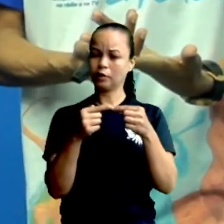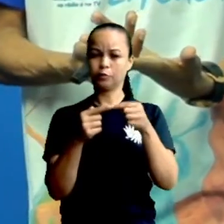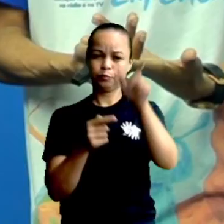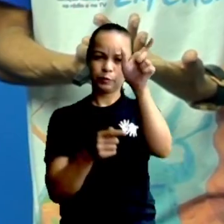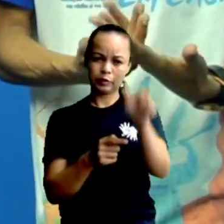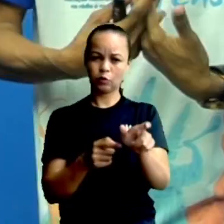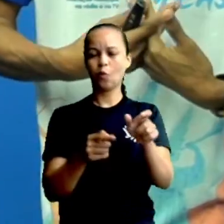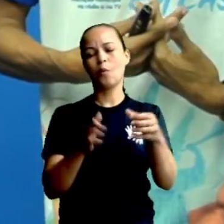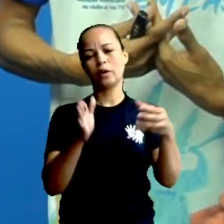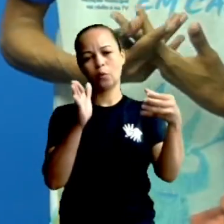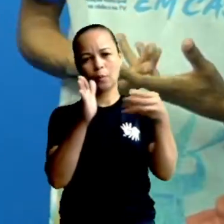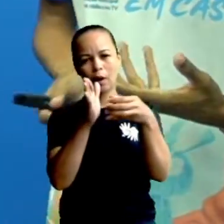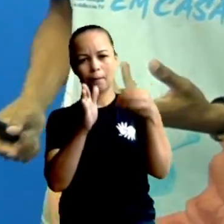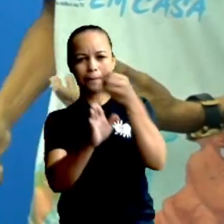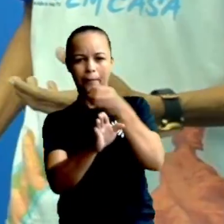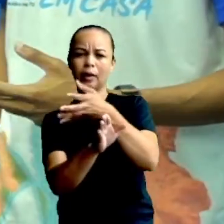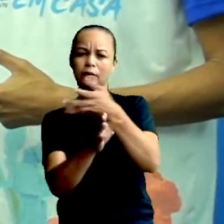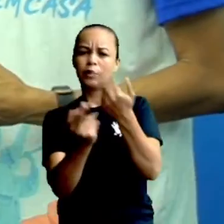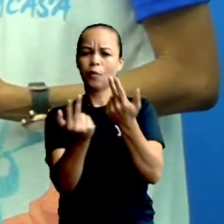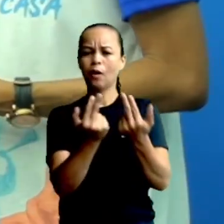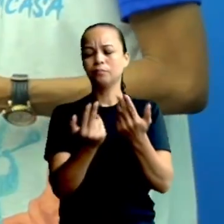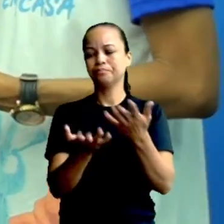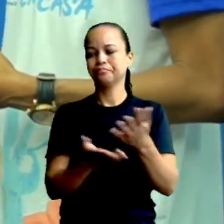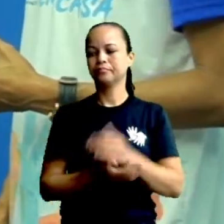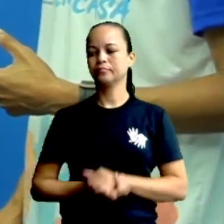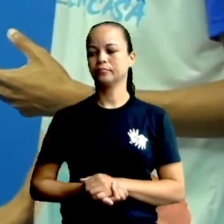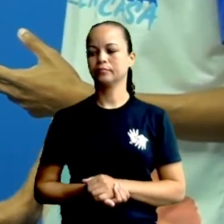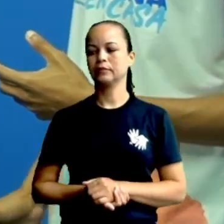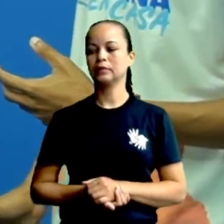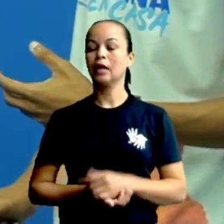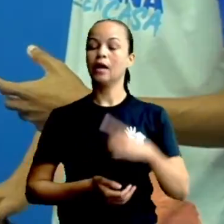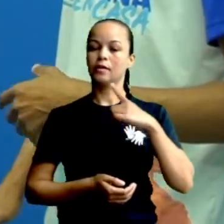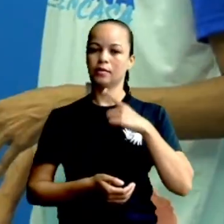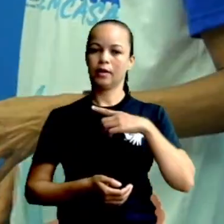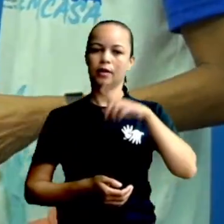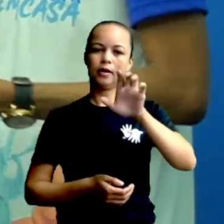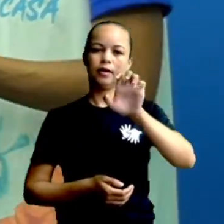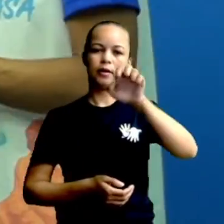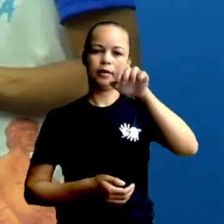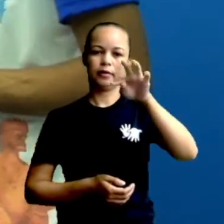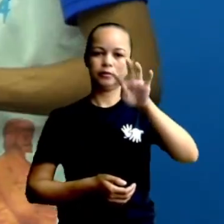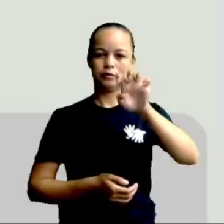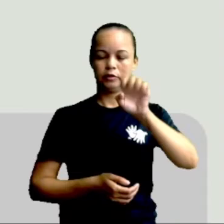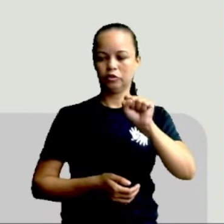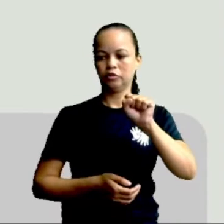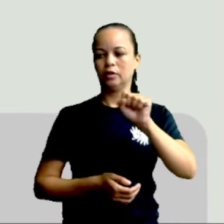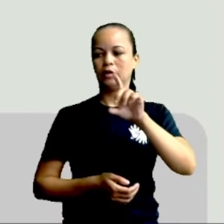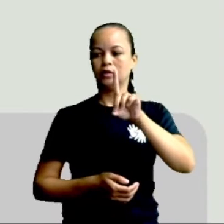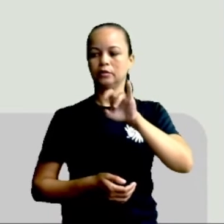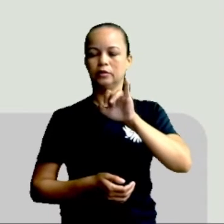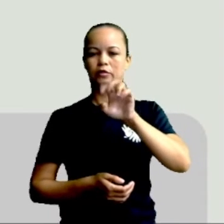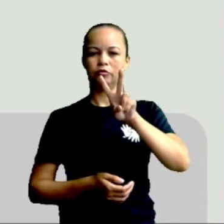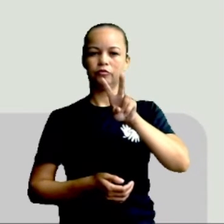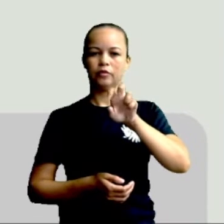estou concordando, estou convergente. E também tenho as lentes divergentes. Volta aí para o slide.